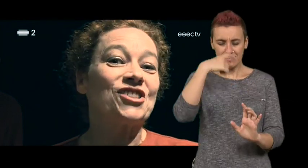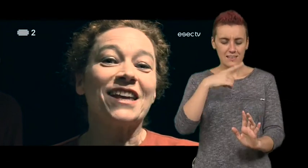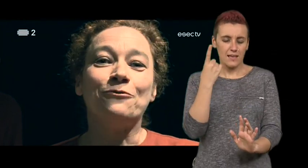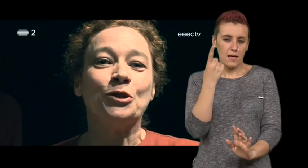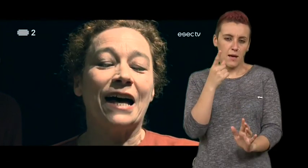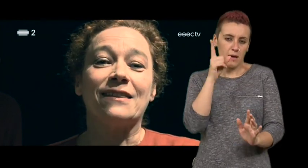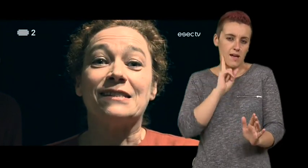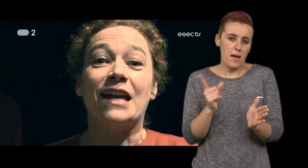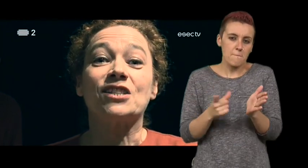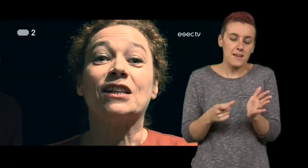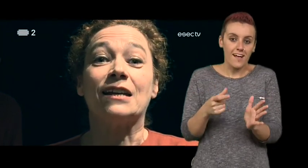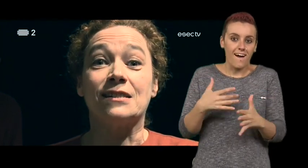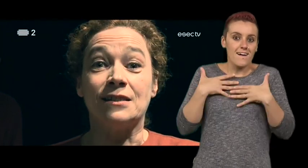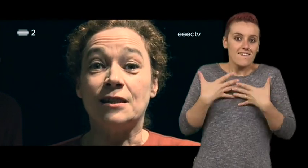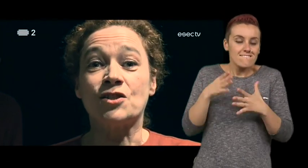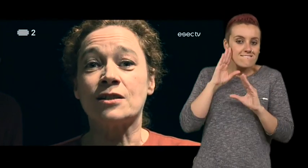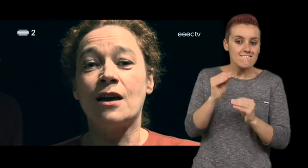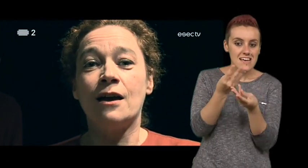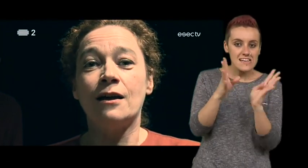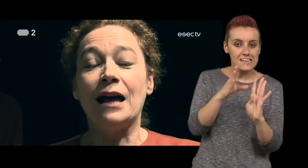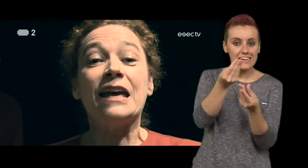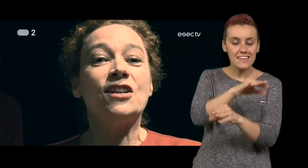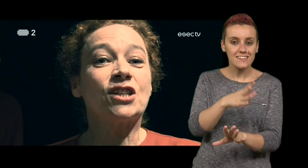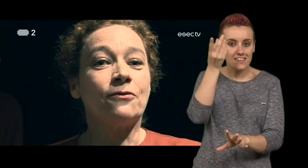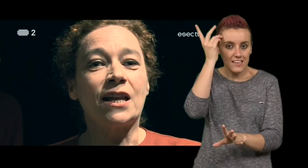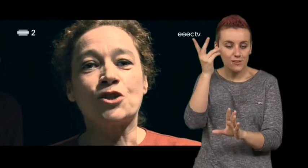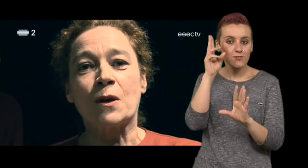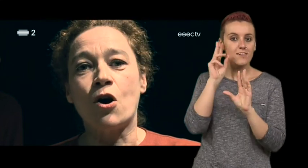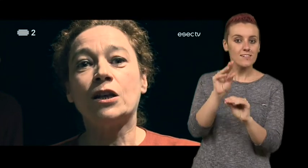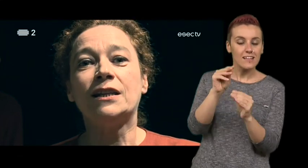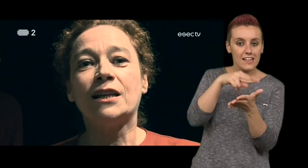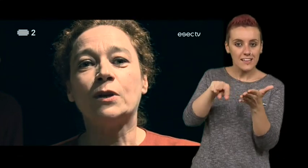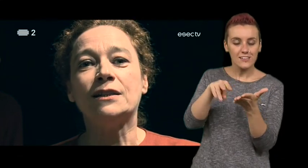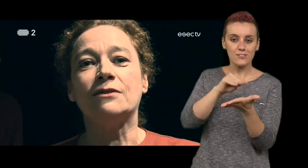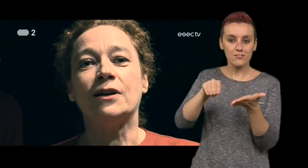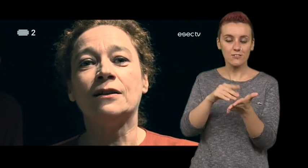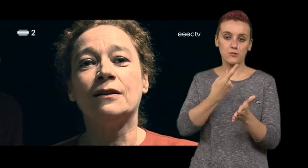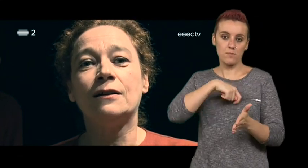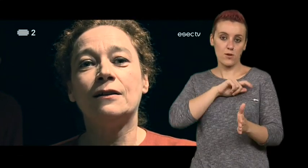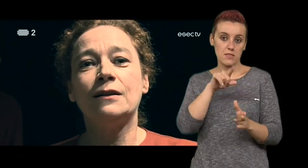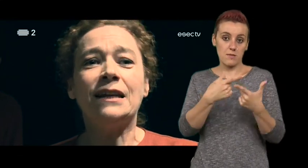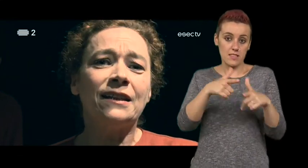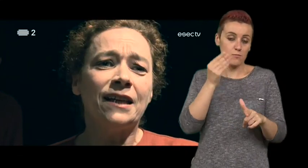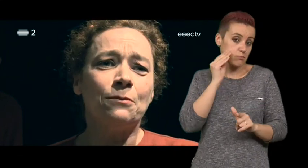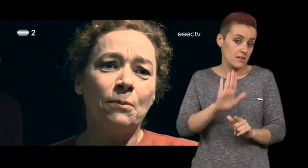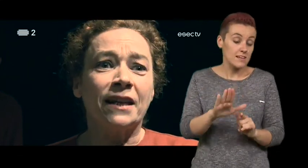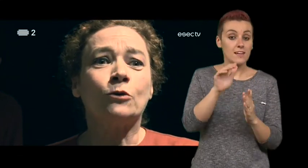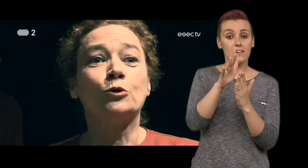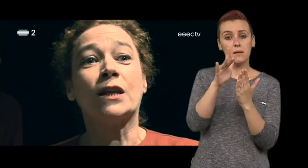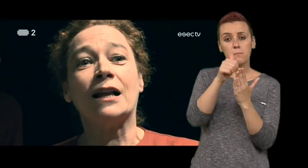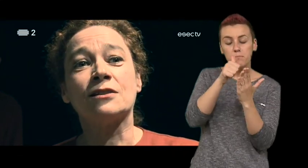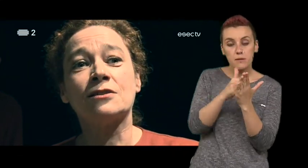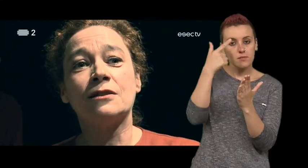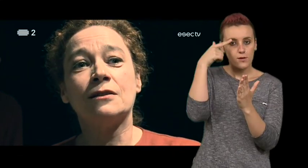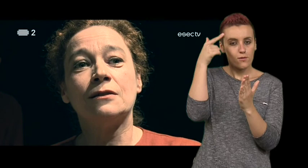americana cheia de vontade de ensinar as crianças indígenas a ler e escrever em espanhol e na língua nativa e a entender a Bíblia na